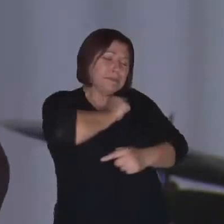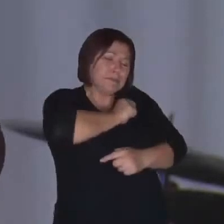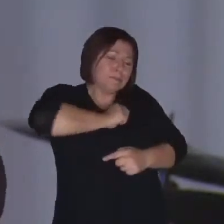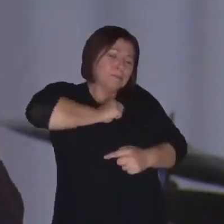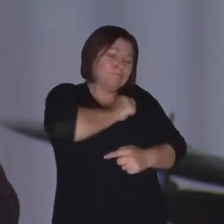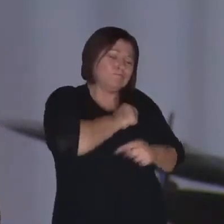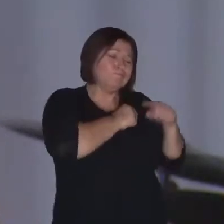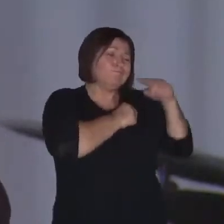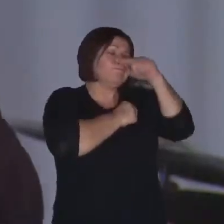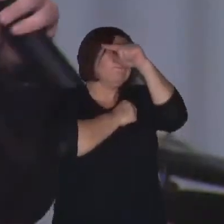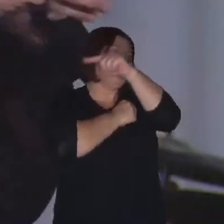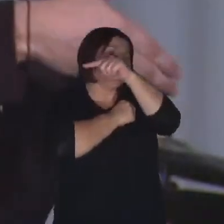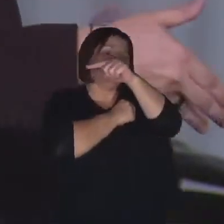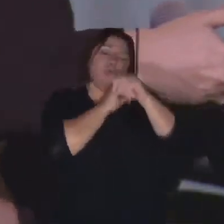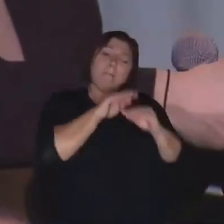Monte Sião.